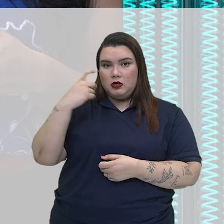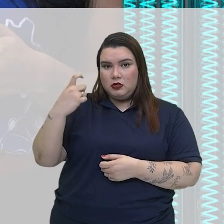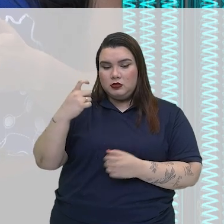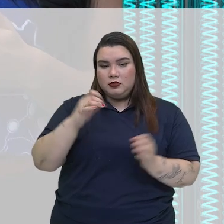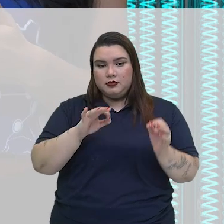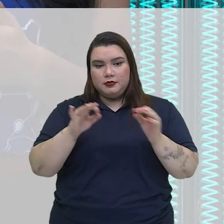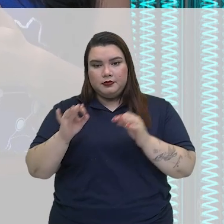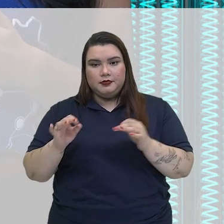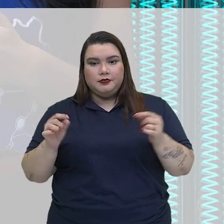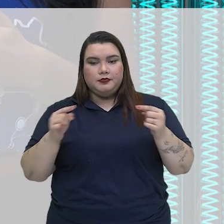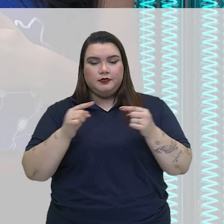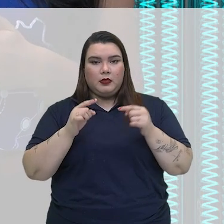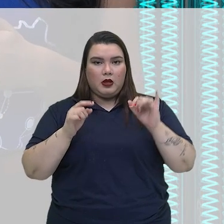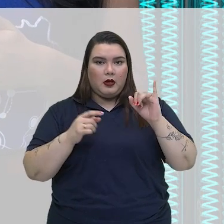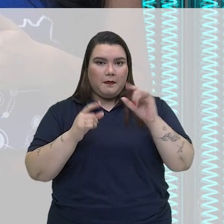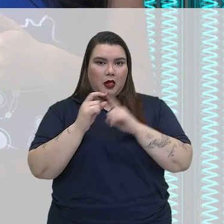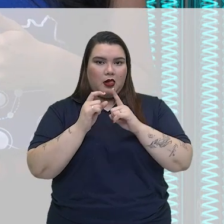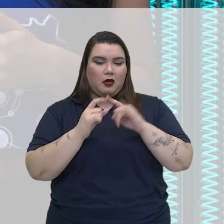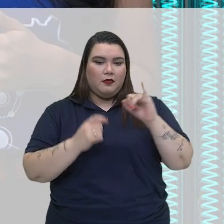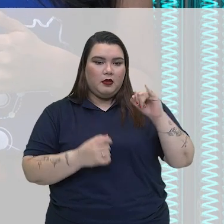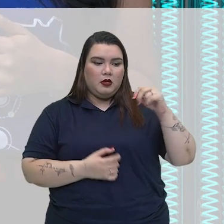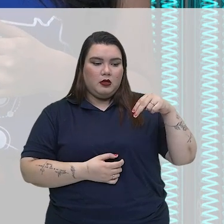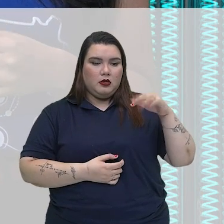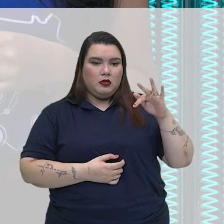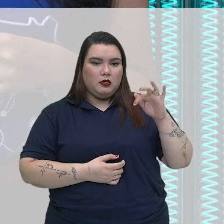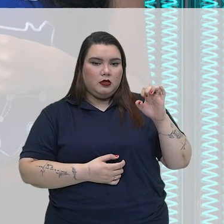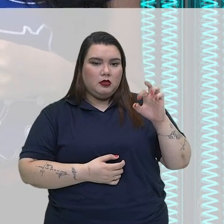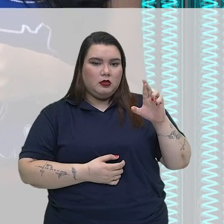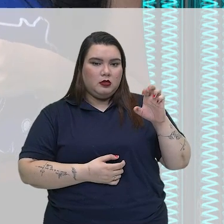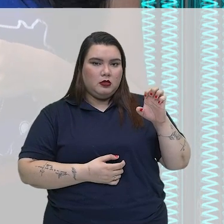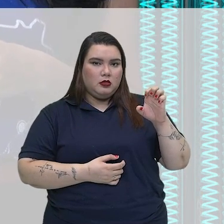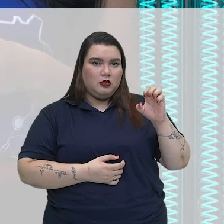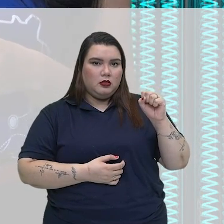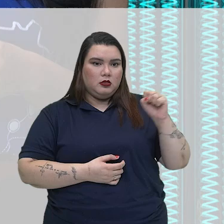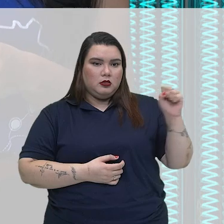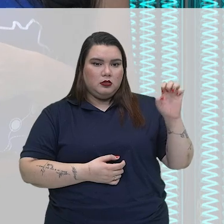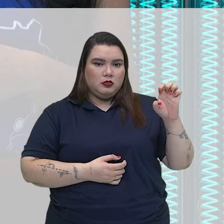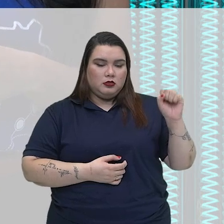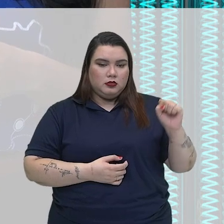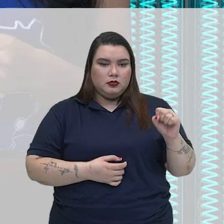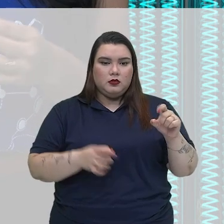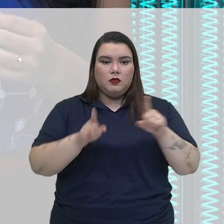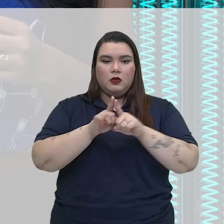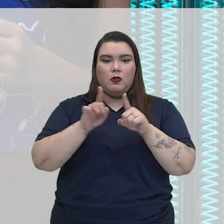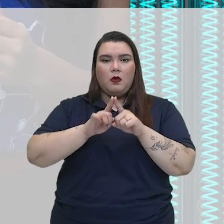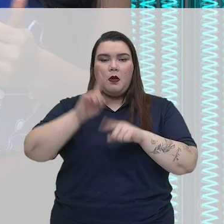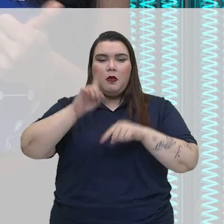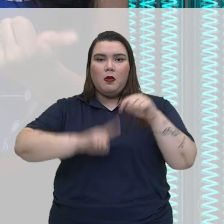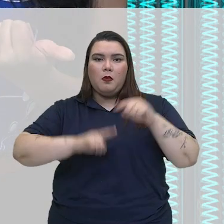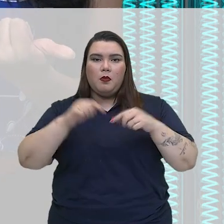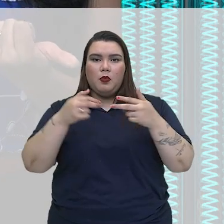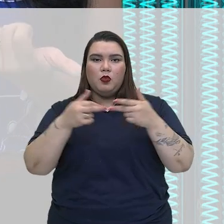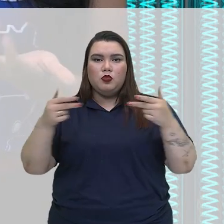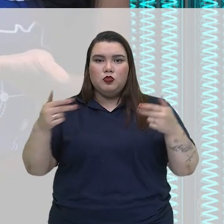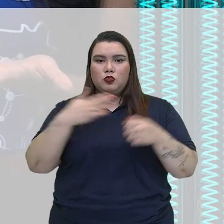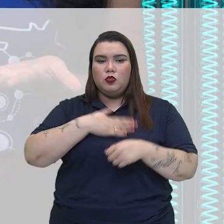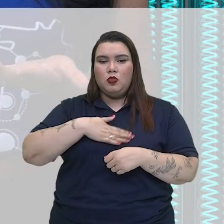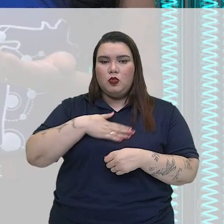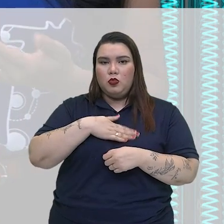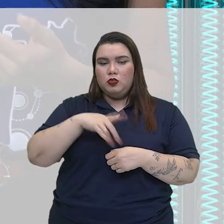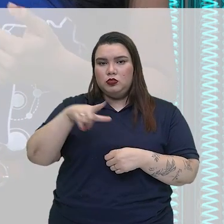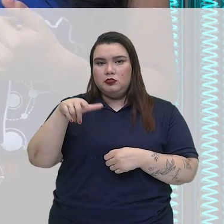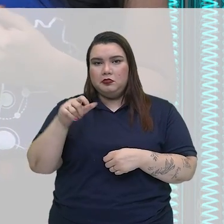products, que são os produtos preferidos, or serviços. Então, como é que eu falo das